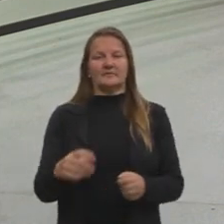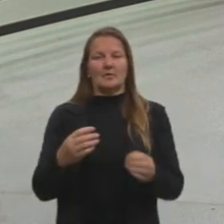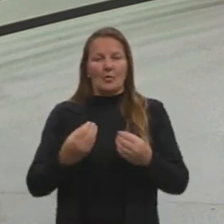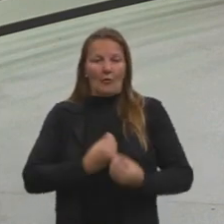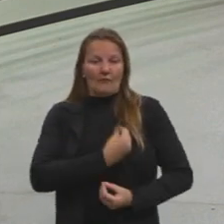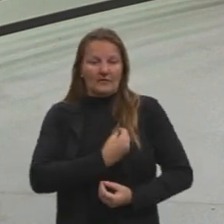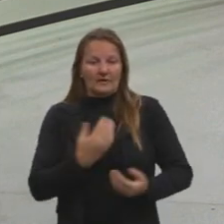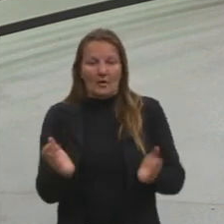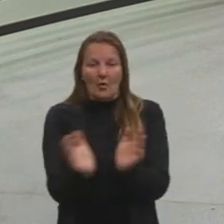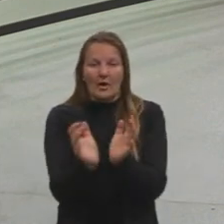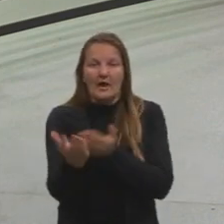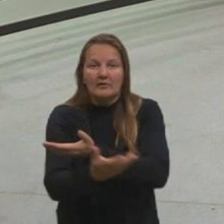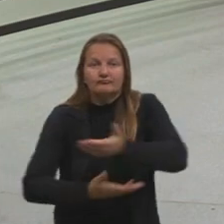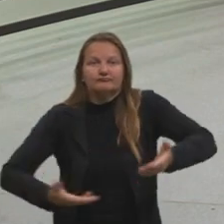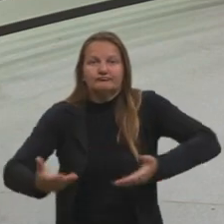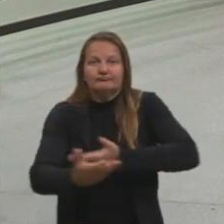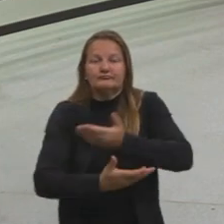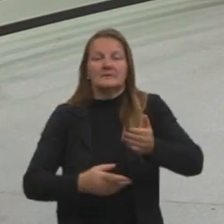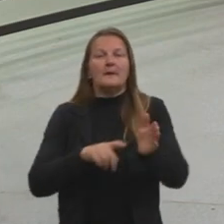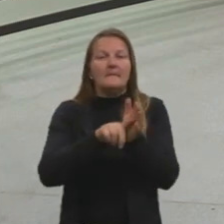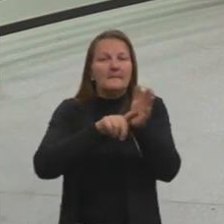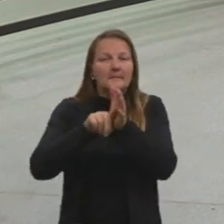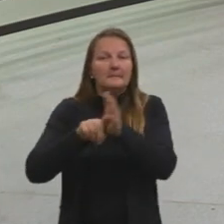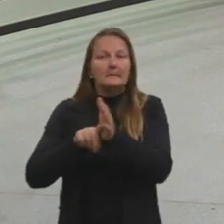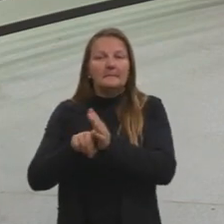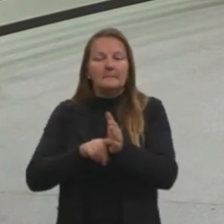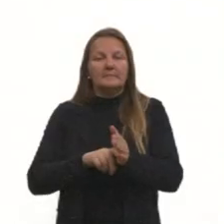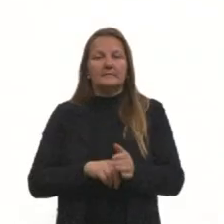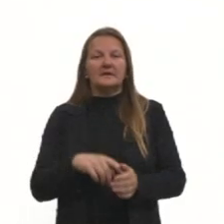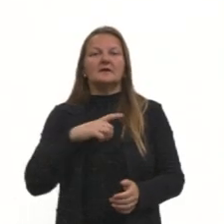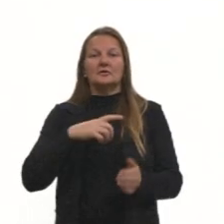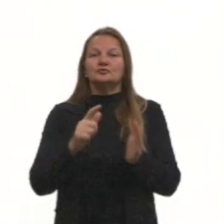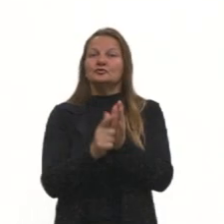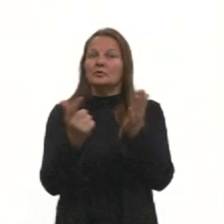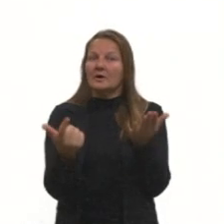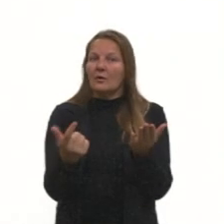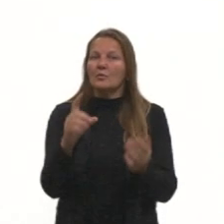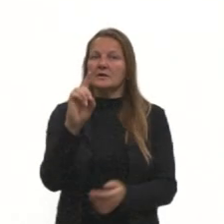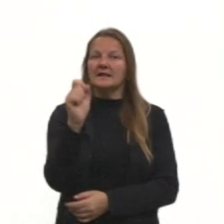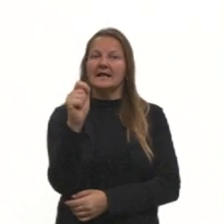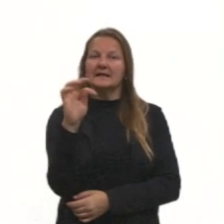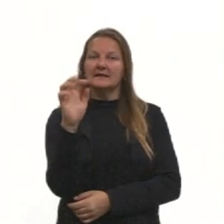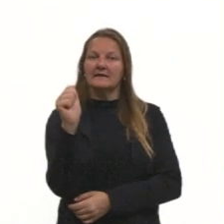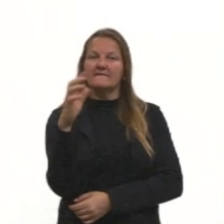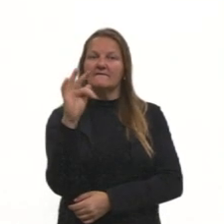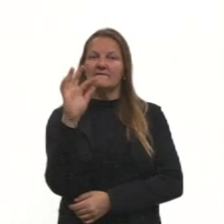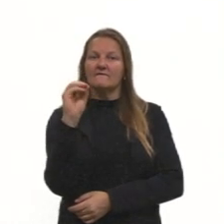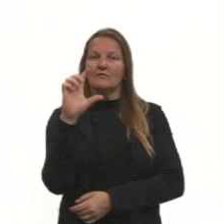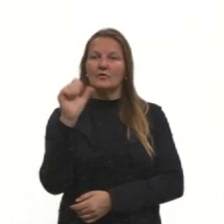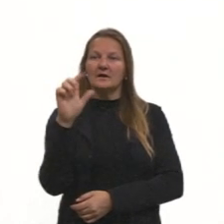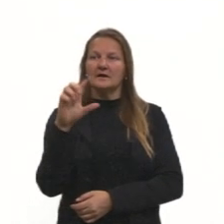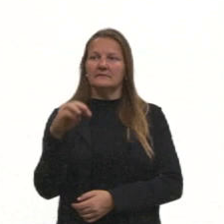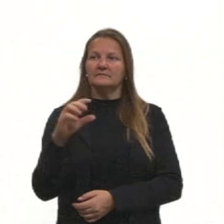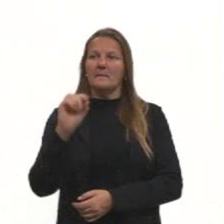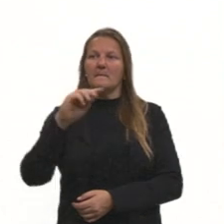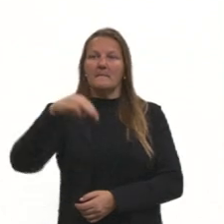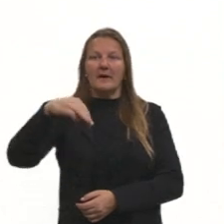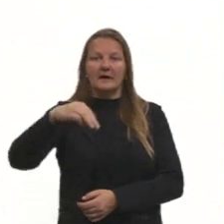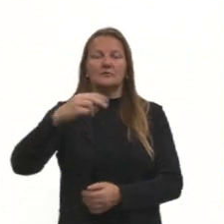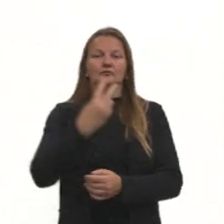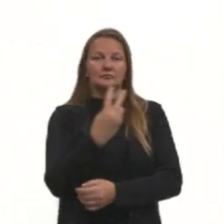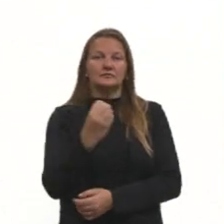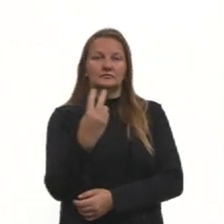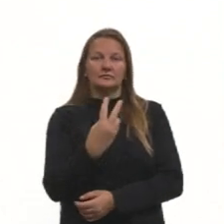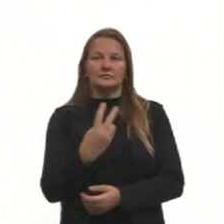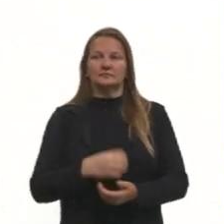e tudo mais essa pesquisa a gente ela é da Datafolha bem atual de maio de 2022 e nós temos também